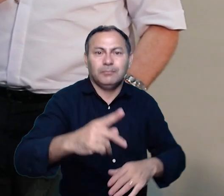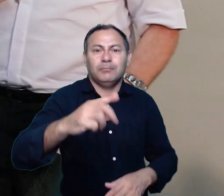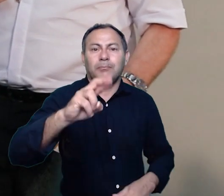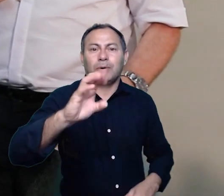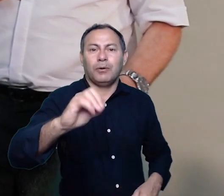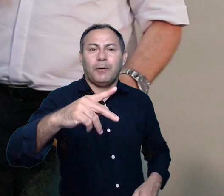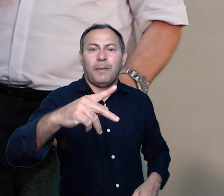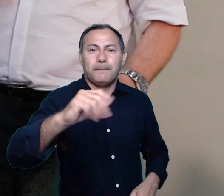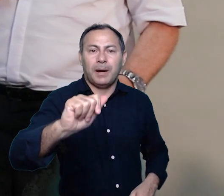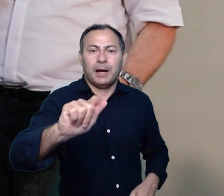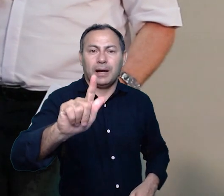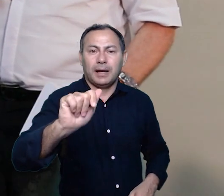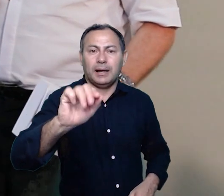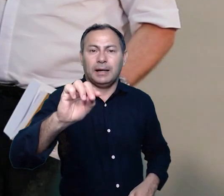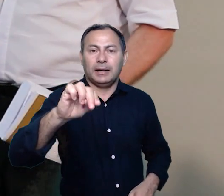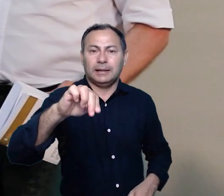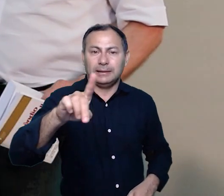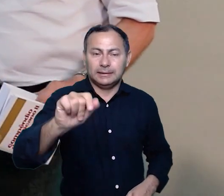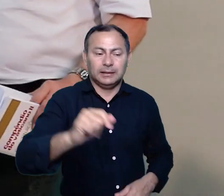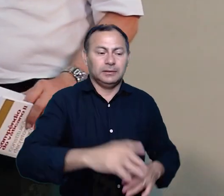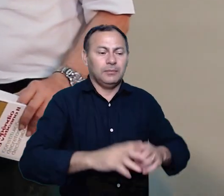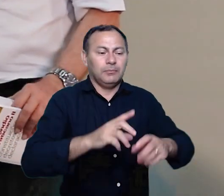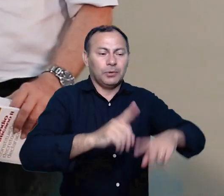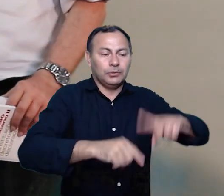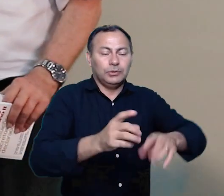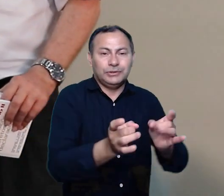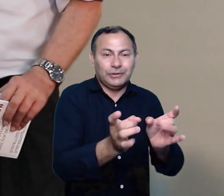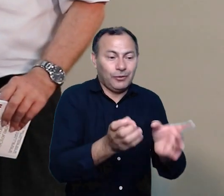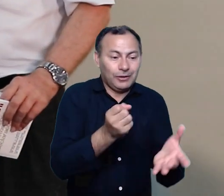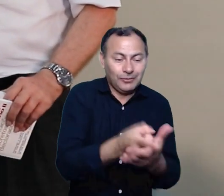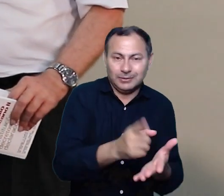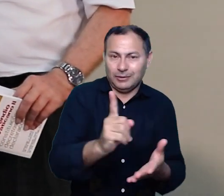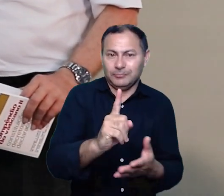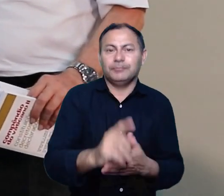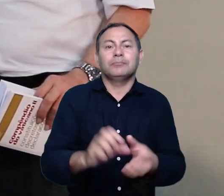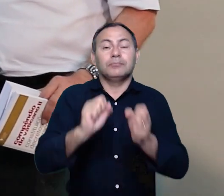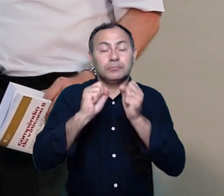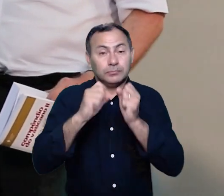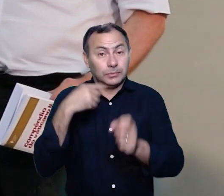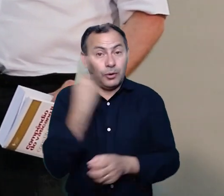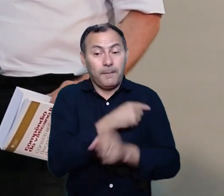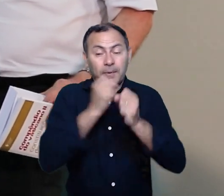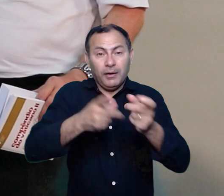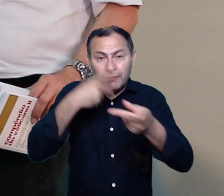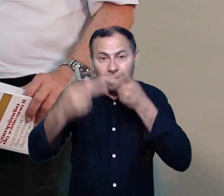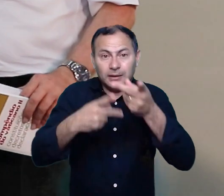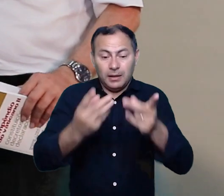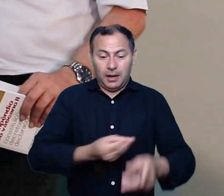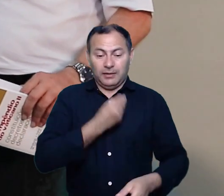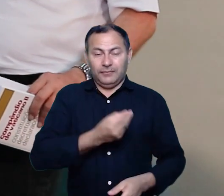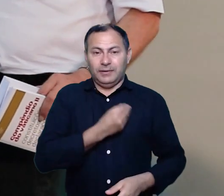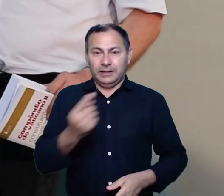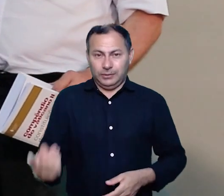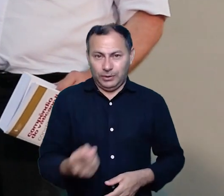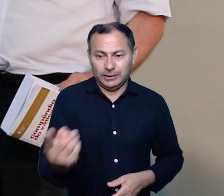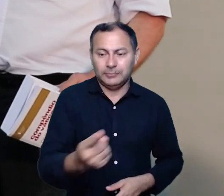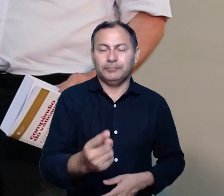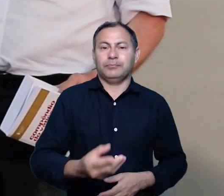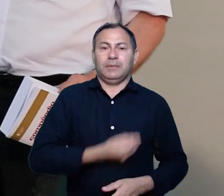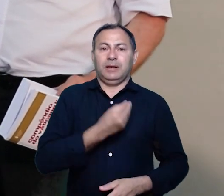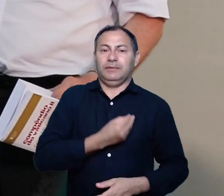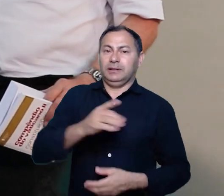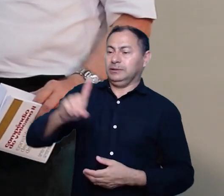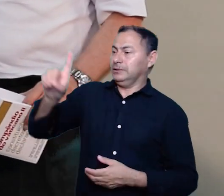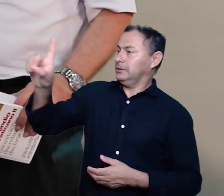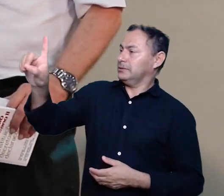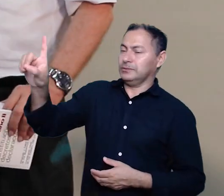né? Não é um produto de consumo. Nós até podíamos chamar assim, a vida do eterno,